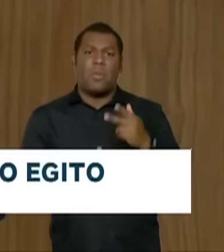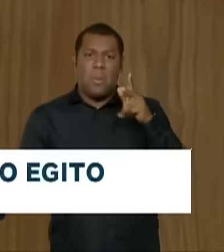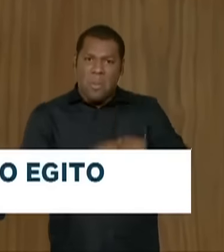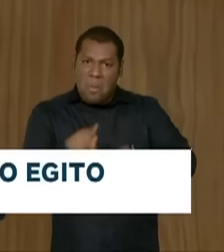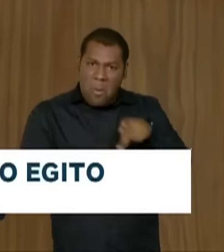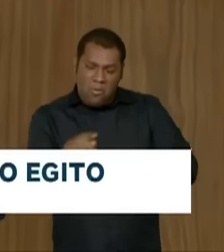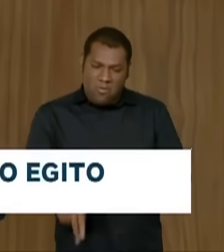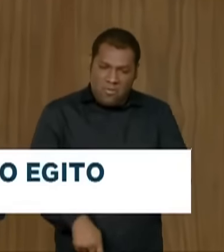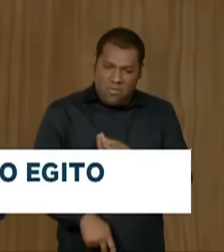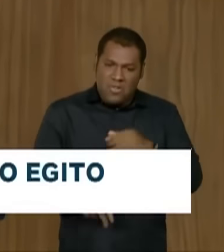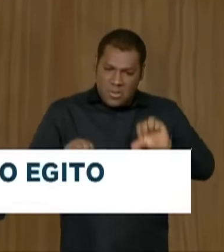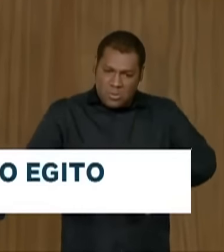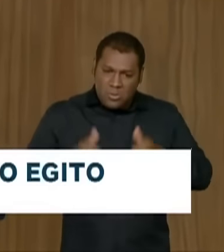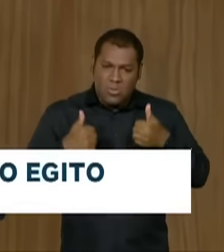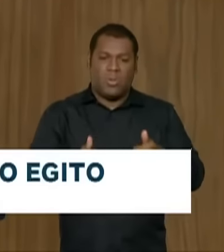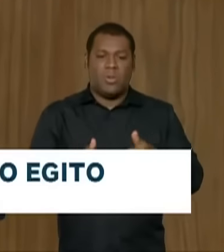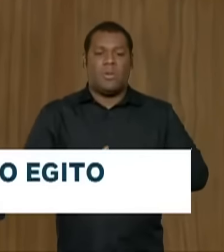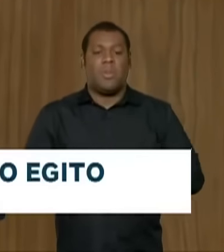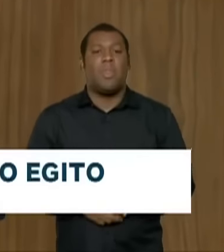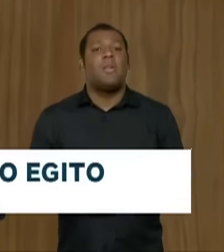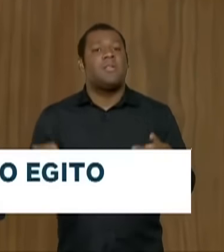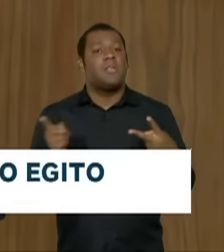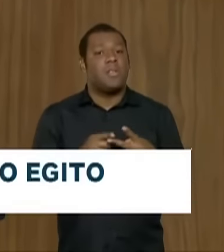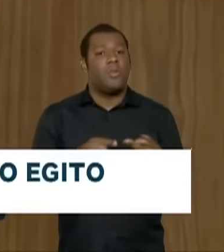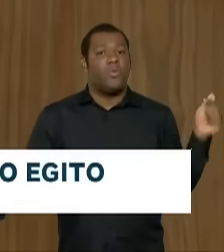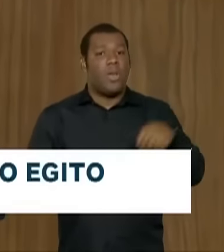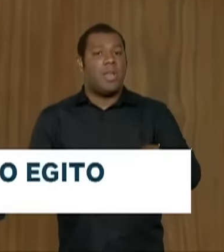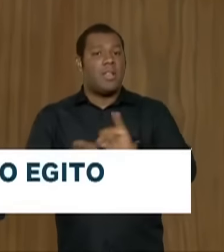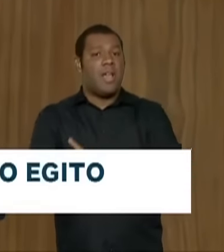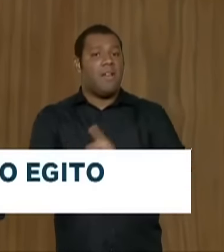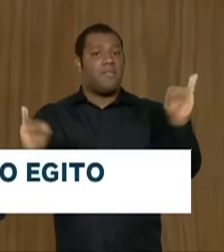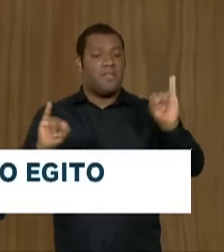vida do povo. A segunda coisa, eu venho aqui para dizer